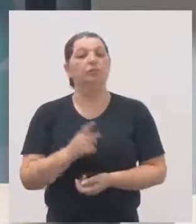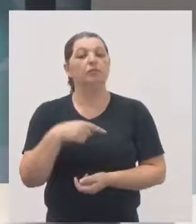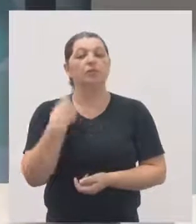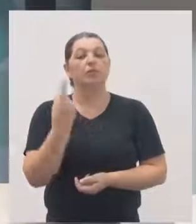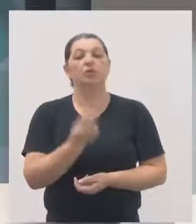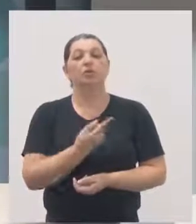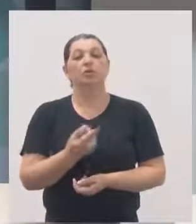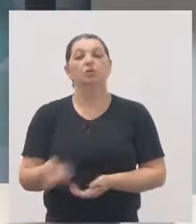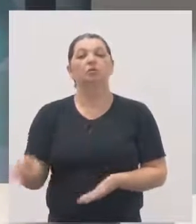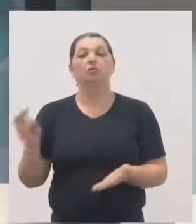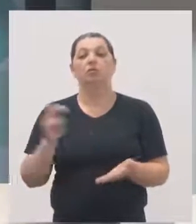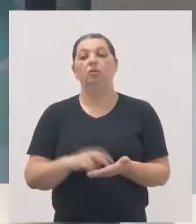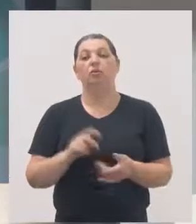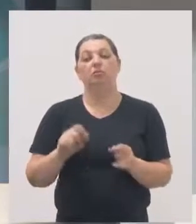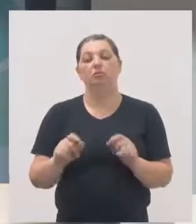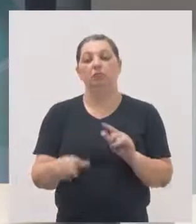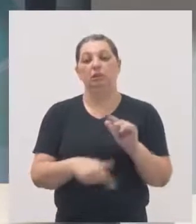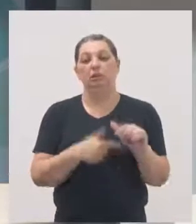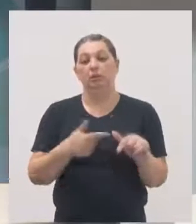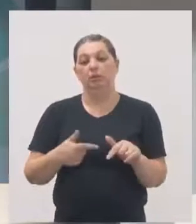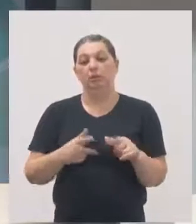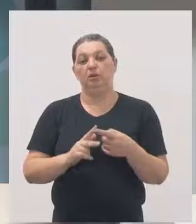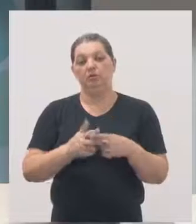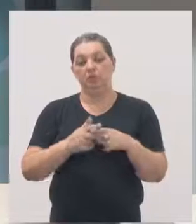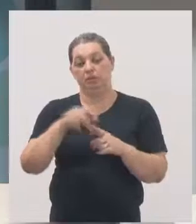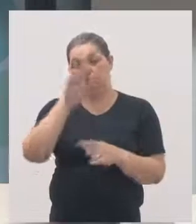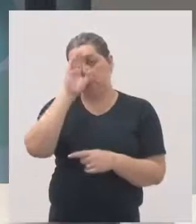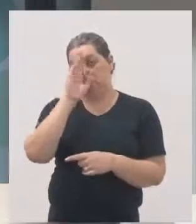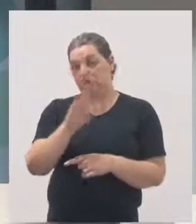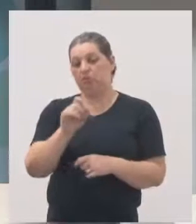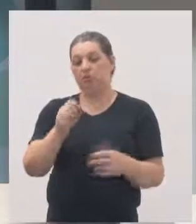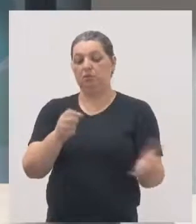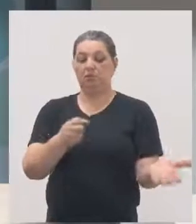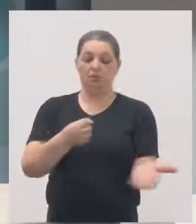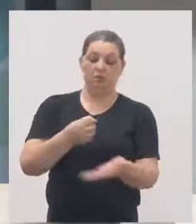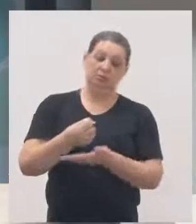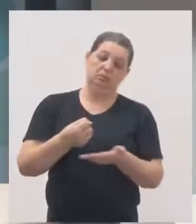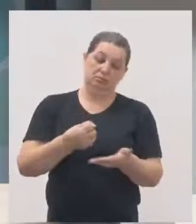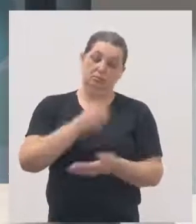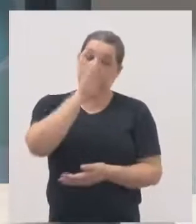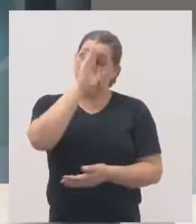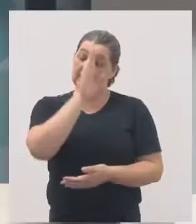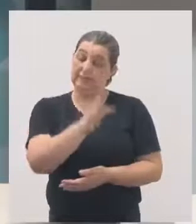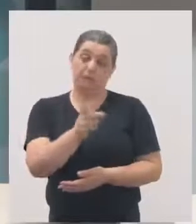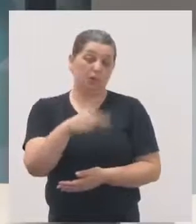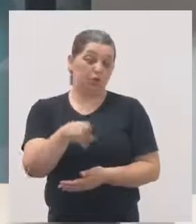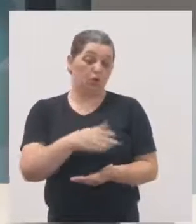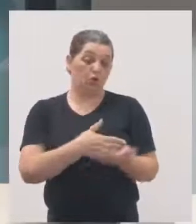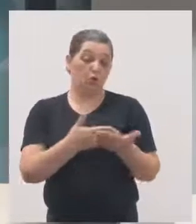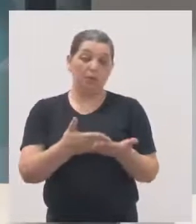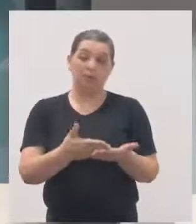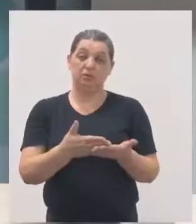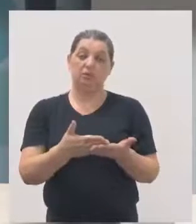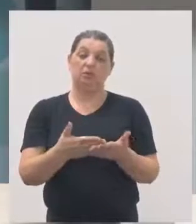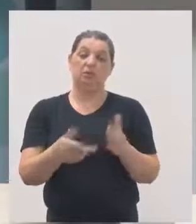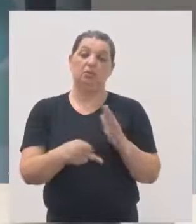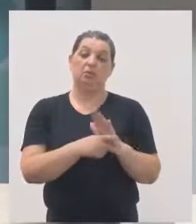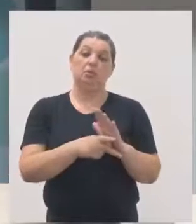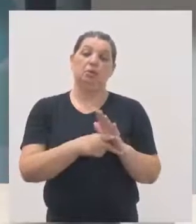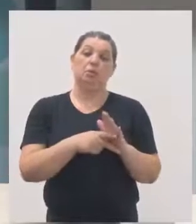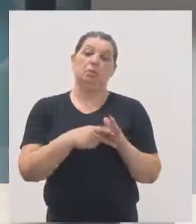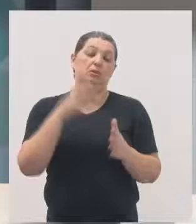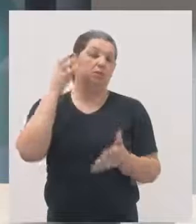e trabalha as ferramentas principais, né, o que é o básico e o essencial para vocês começarem a produzir